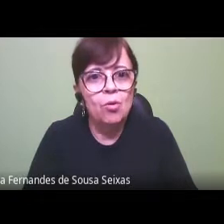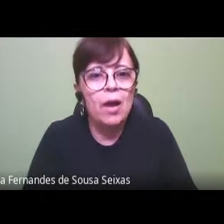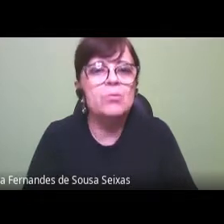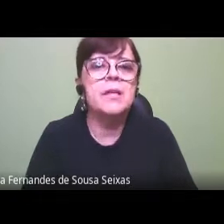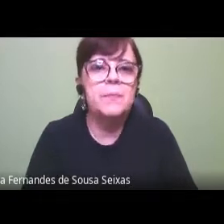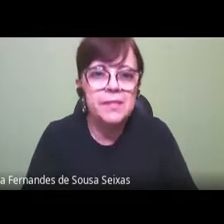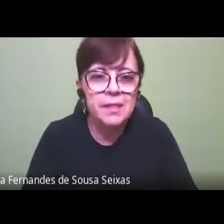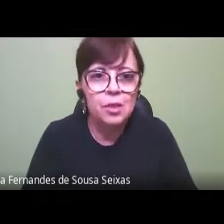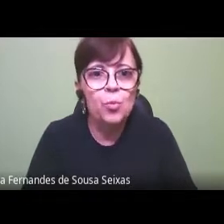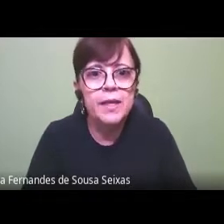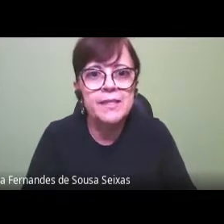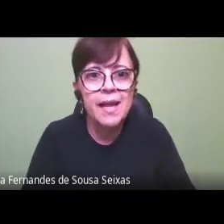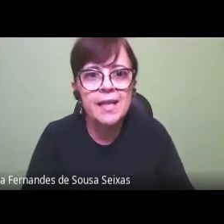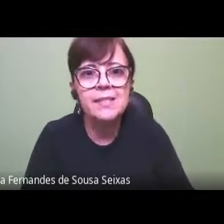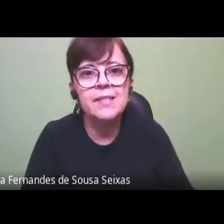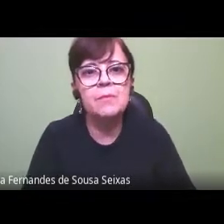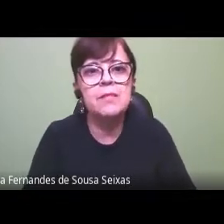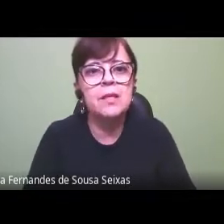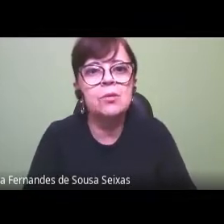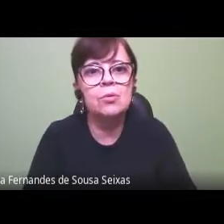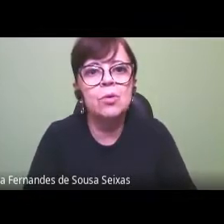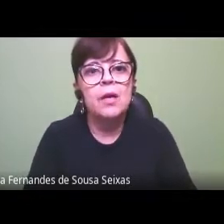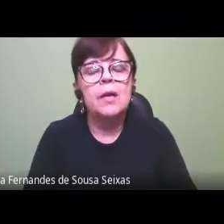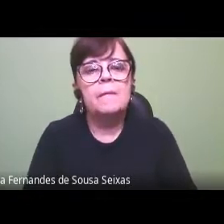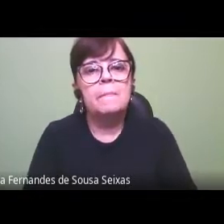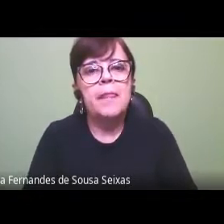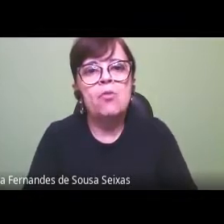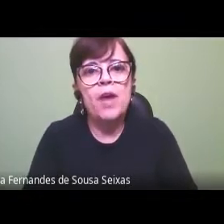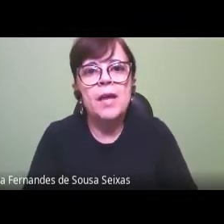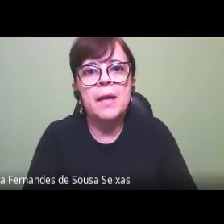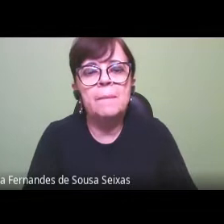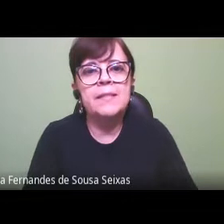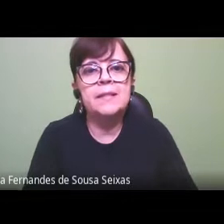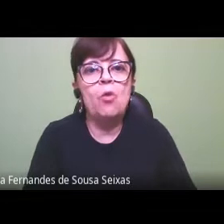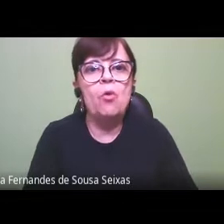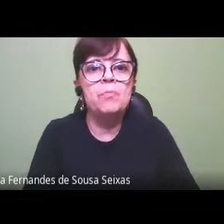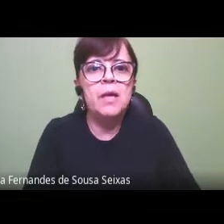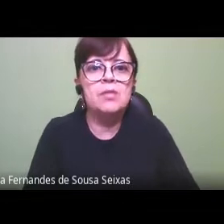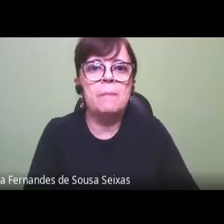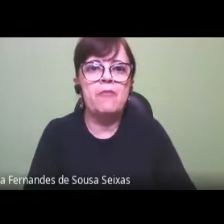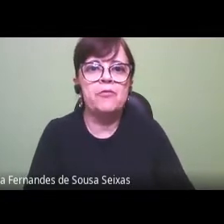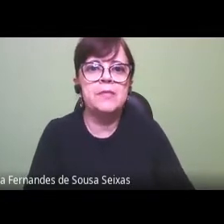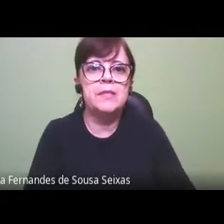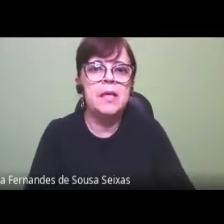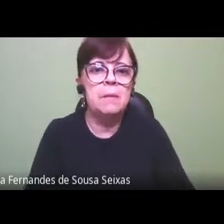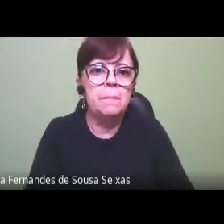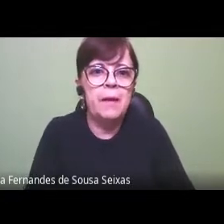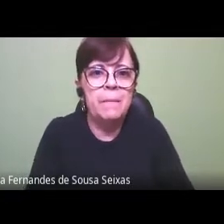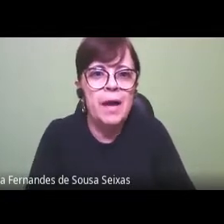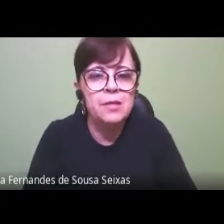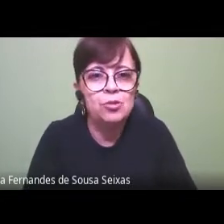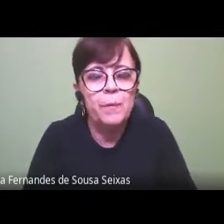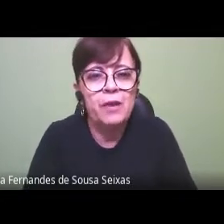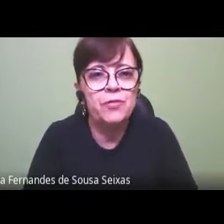Precisa colocar o semicírculo, porque sem esse semicírculo, não vai apresentar o movimento, se é para cima,